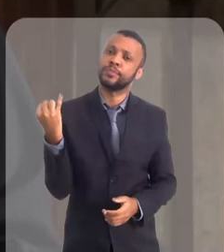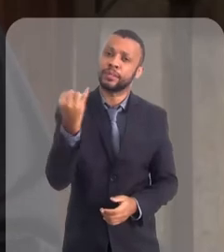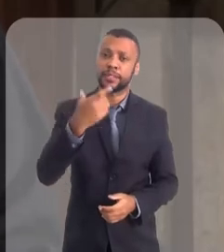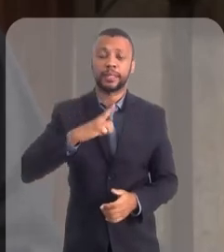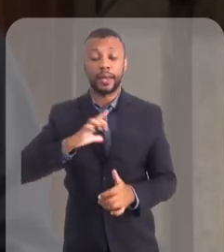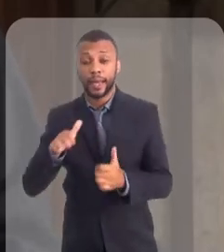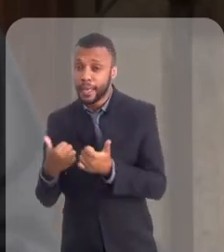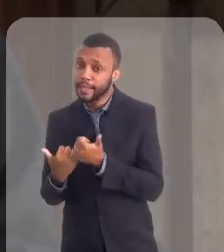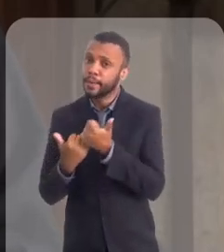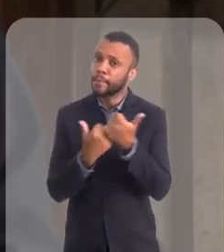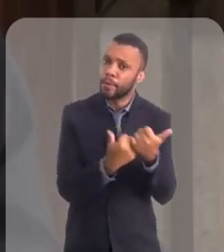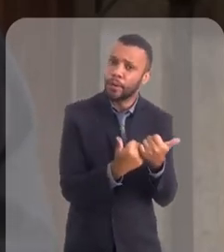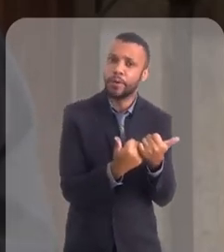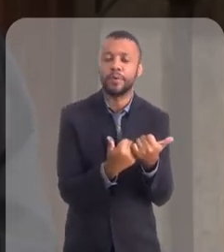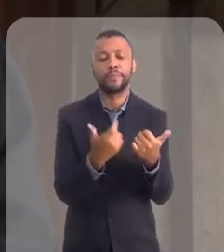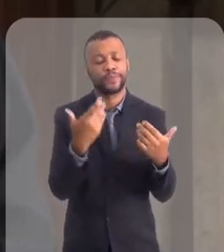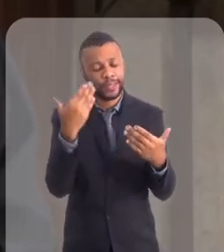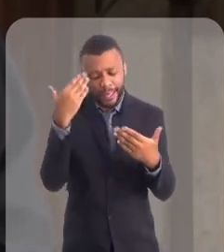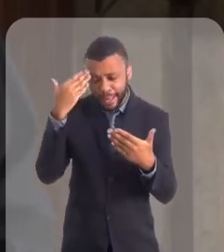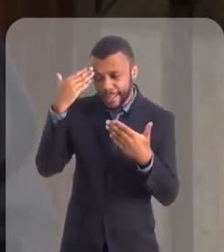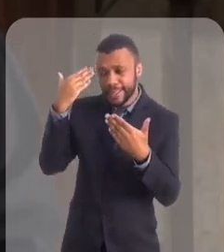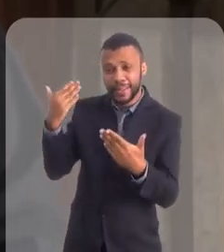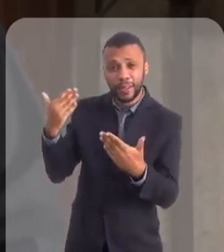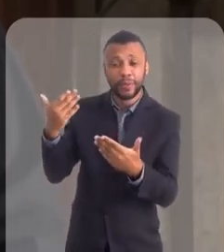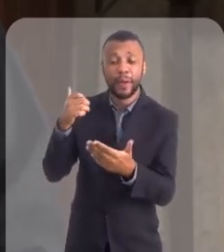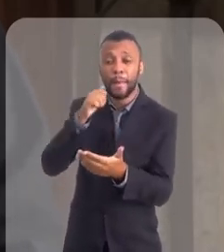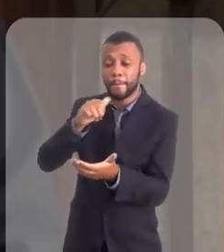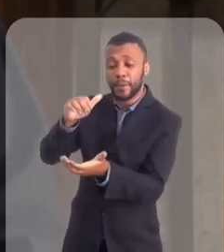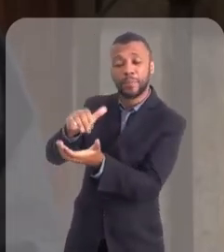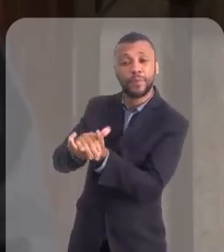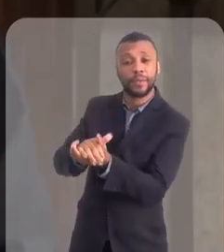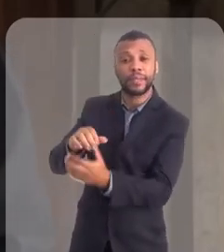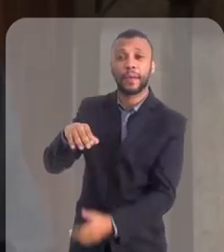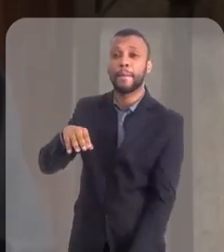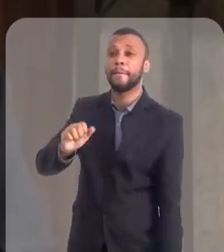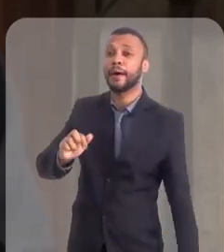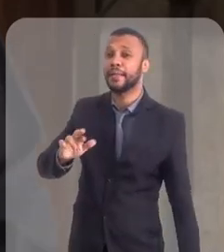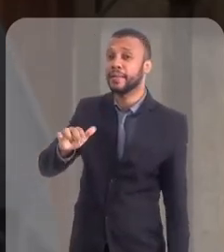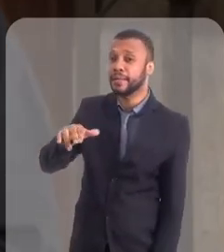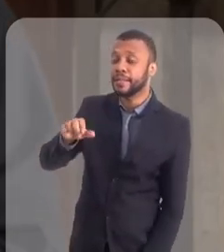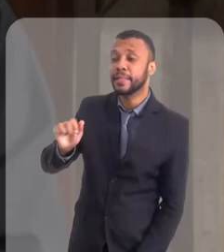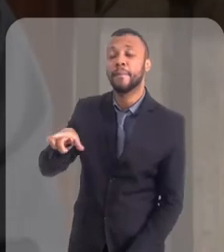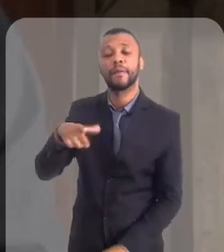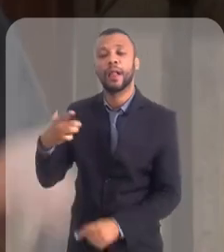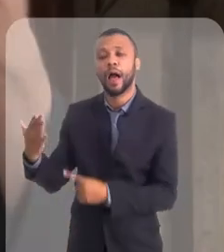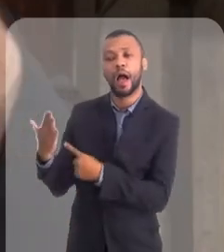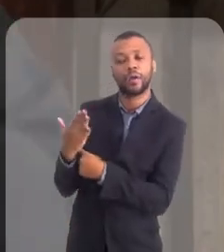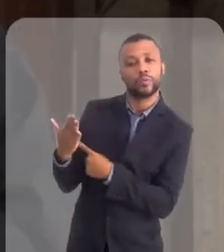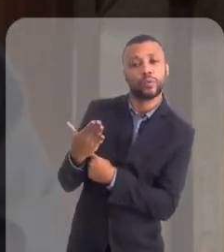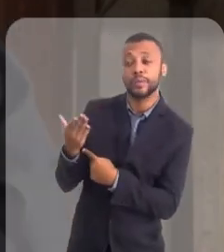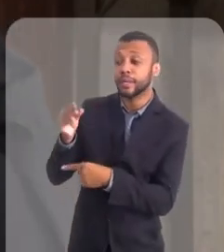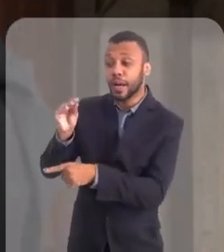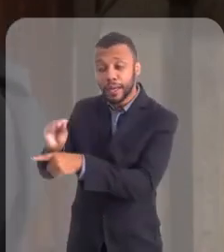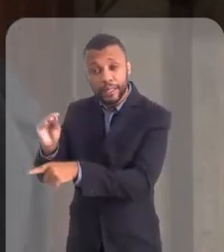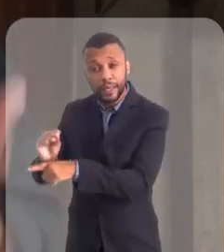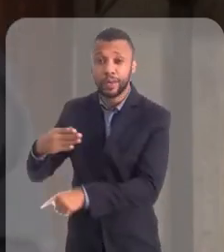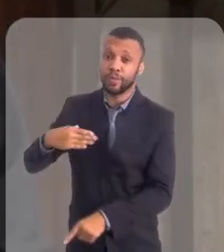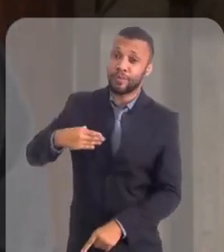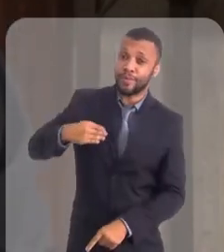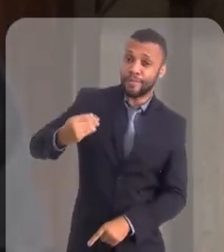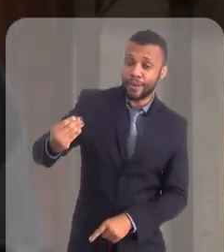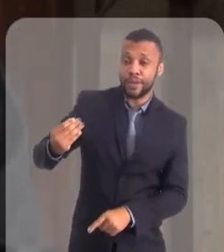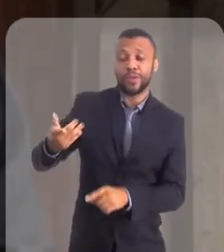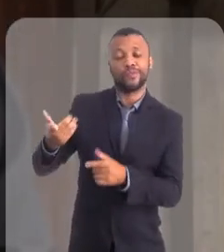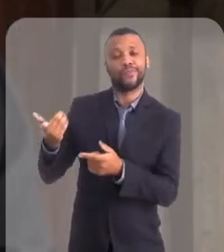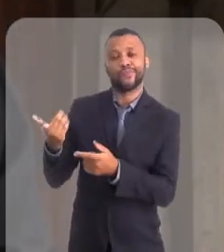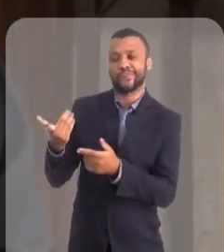vocação. É imprescindível esse auxílio e agradeço a minha esposa Mariana por auxílio que dá na criação dos nossos filhos,